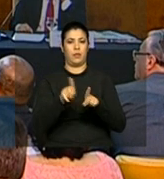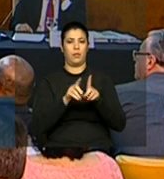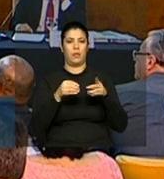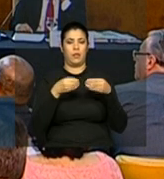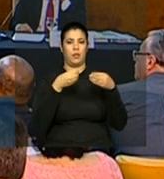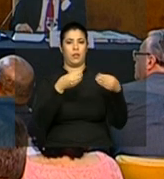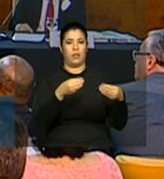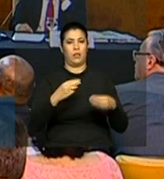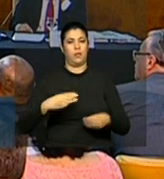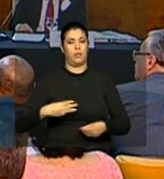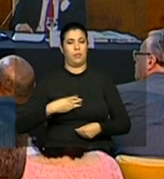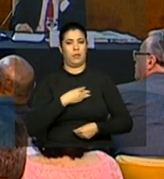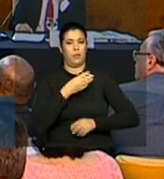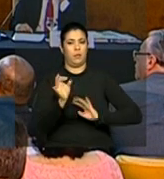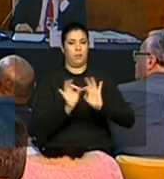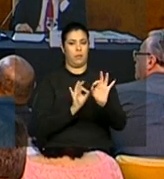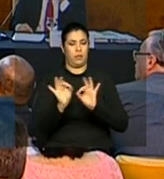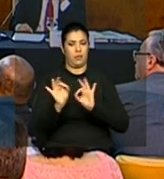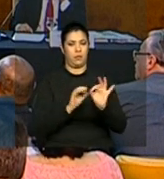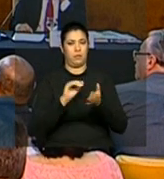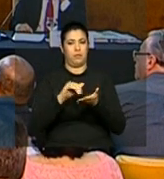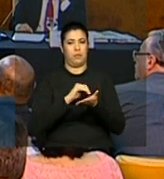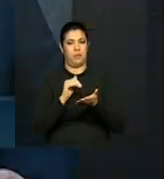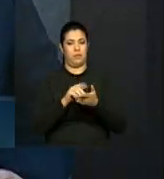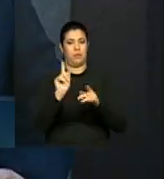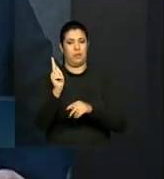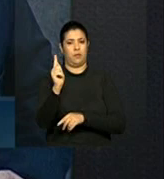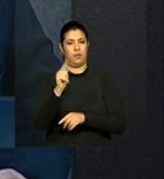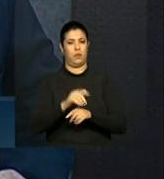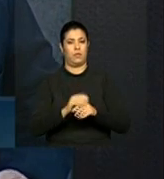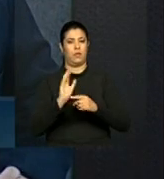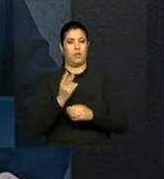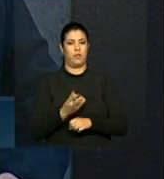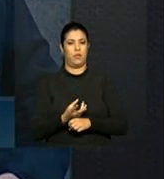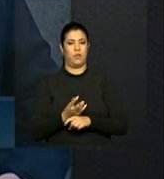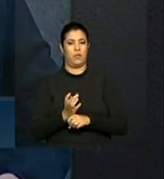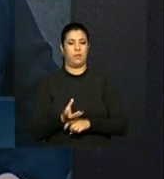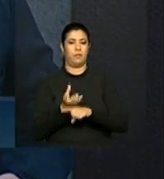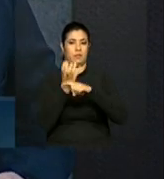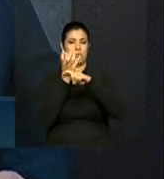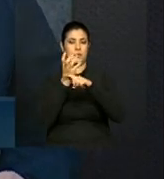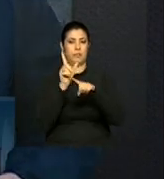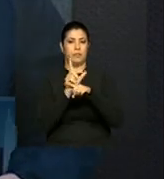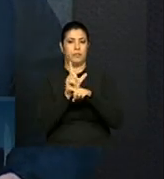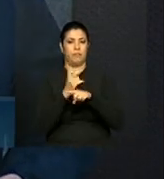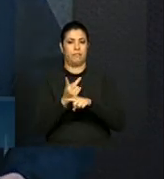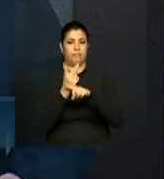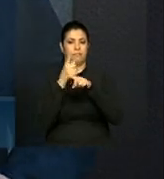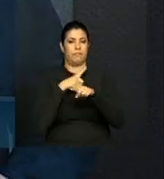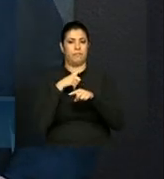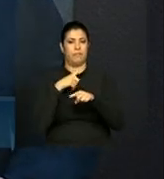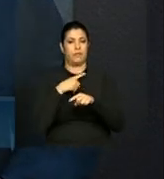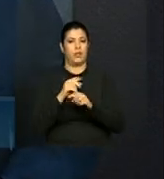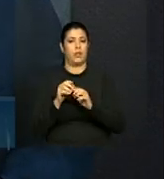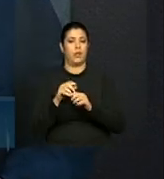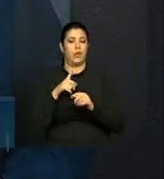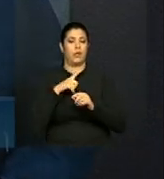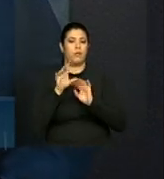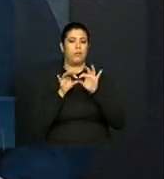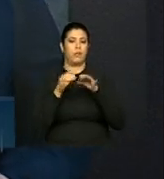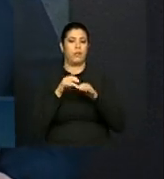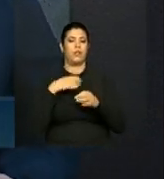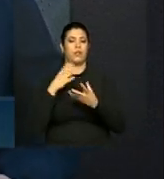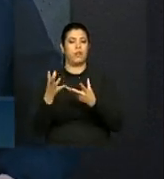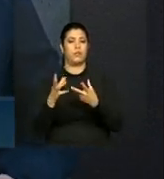à ministra do Planejamento, Orçamento e Gestão, Miriam Belquió, do troféu que o Fórum Interconselhos recebeu em maio de 2014 em